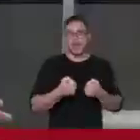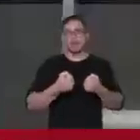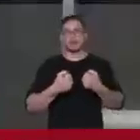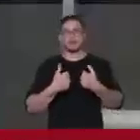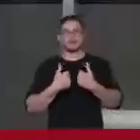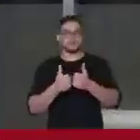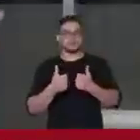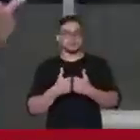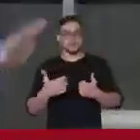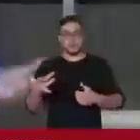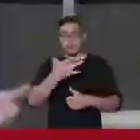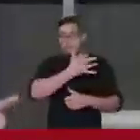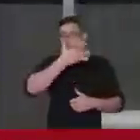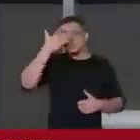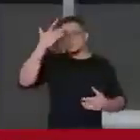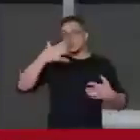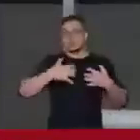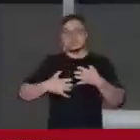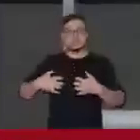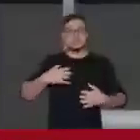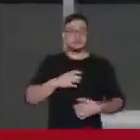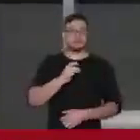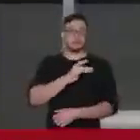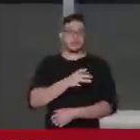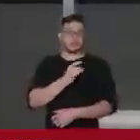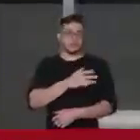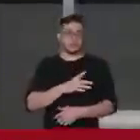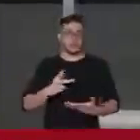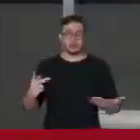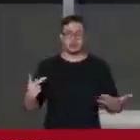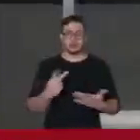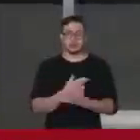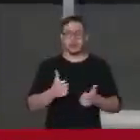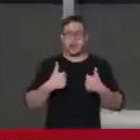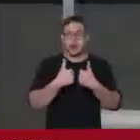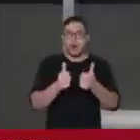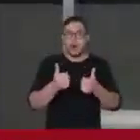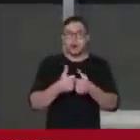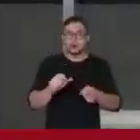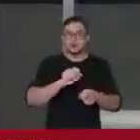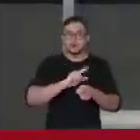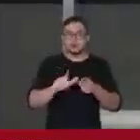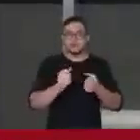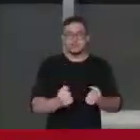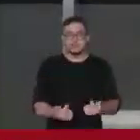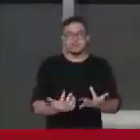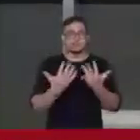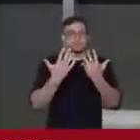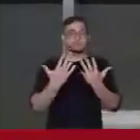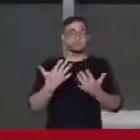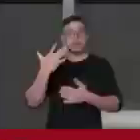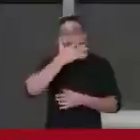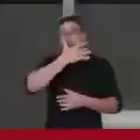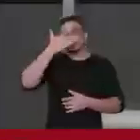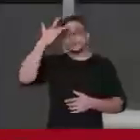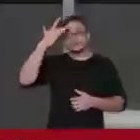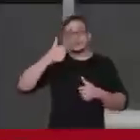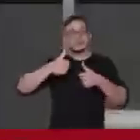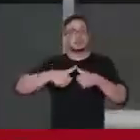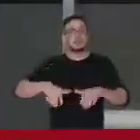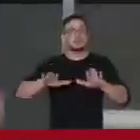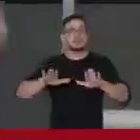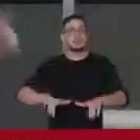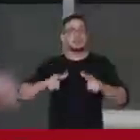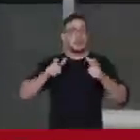tivemos ônibus incendiados e estas pessoas vieram do quartel onde eles ficam há muito